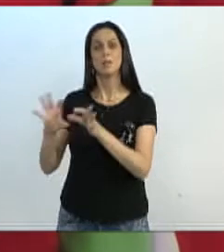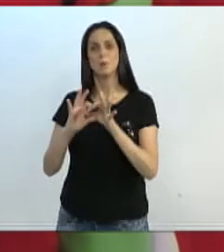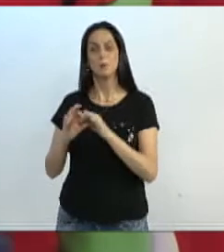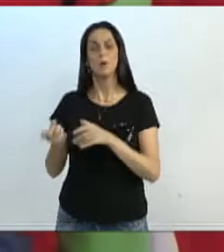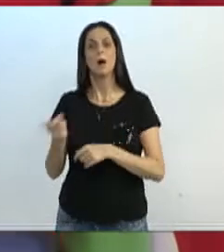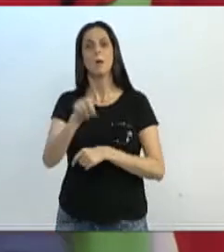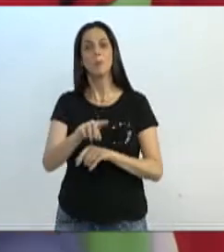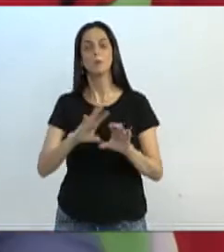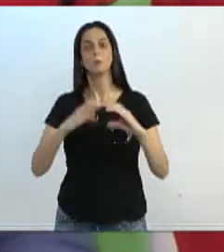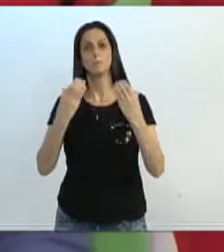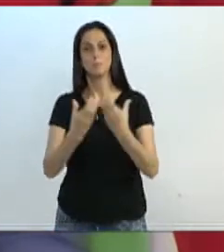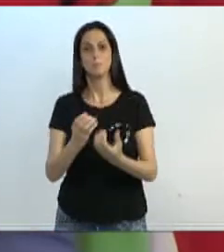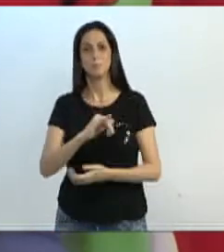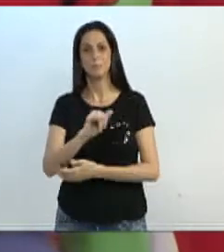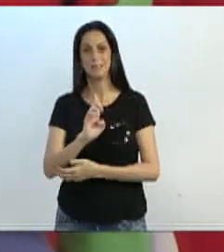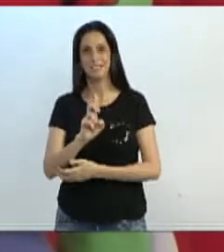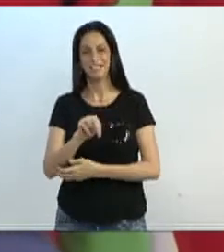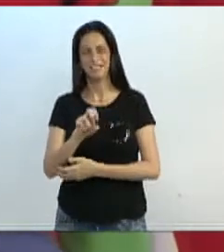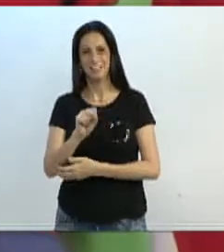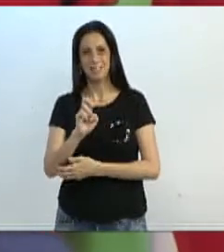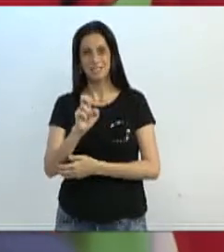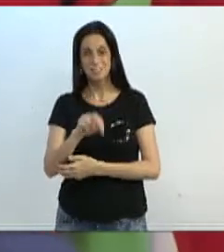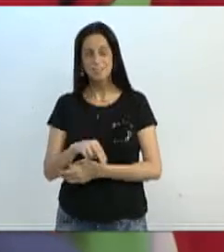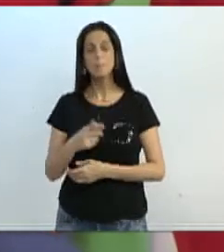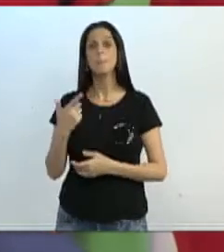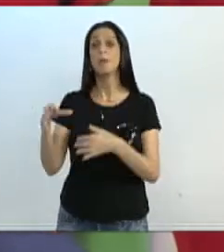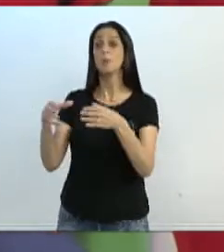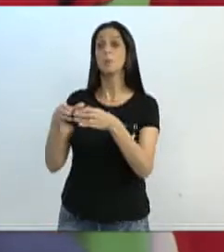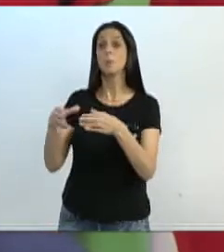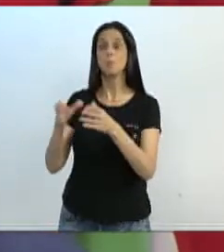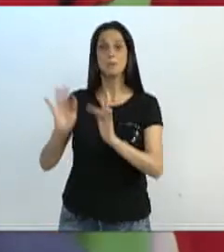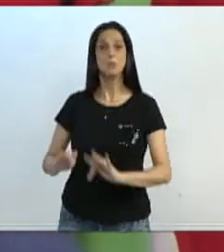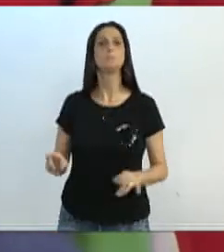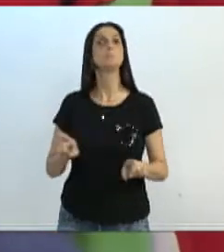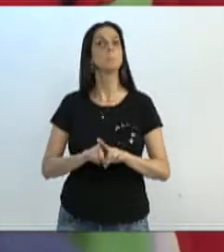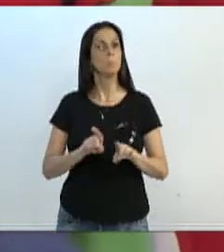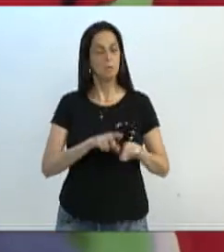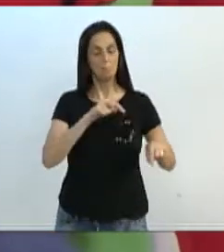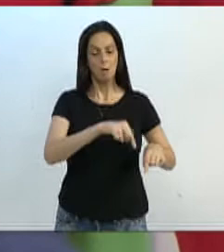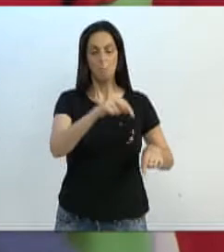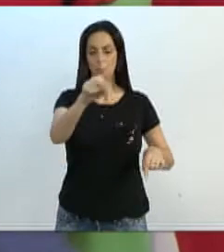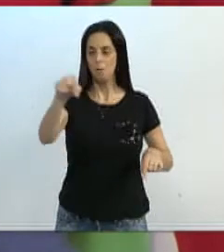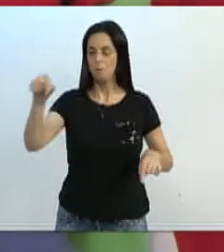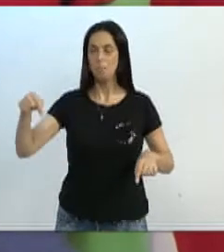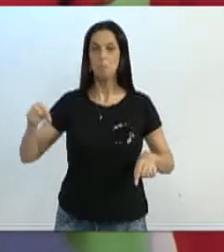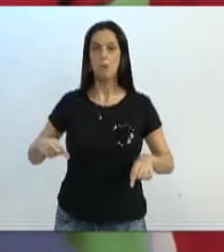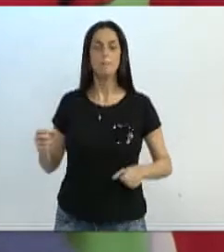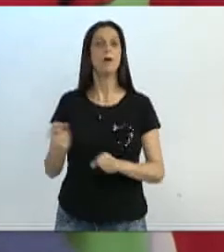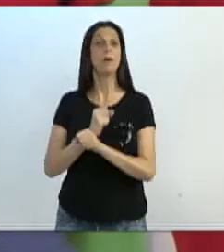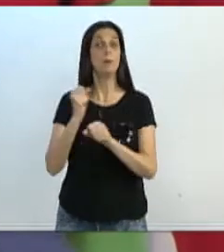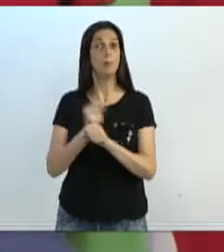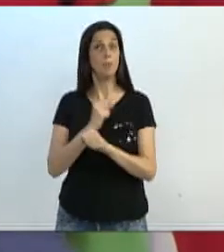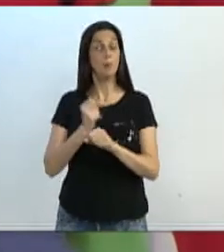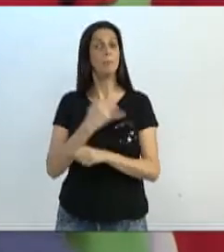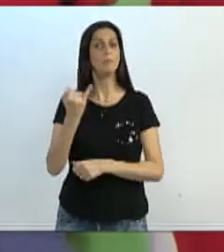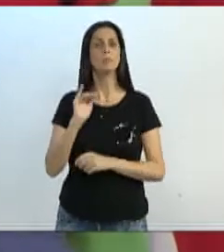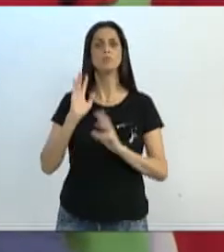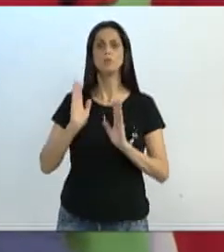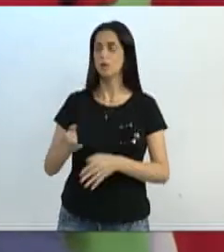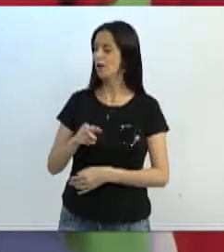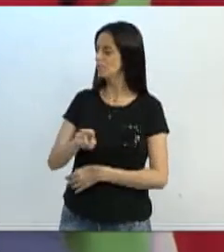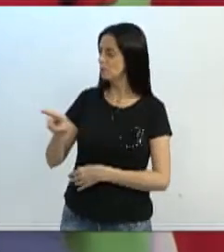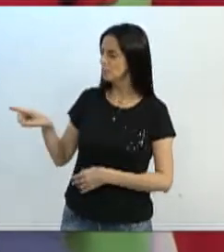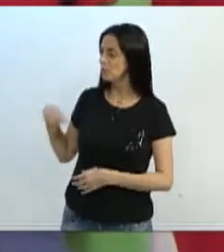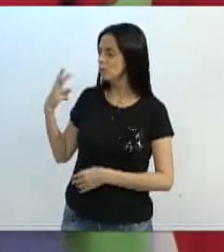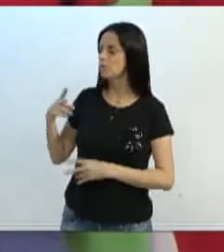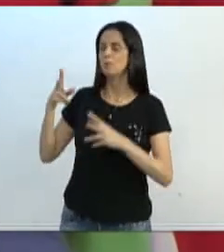Yentes e a Vila Feliz com Vila Bromberg. Importante obra que demais vereadores lutam também para que essa